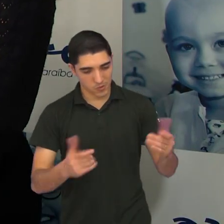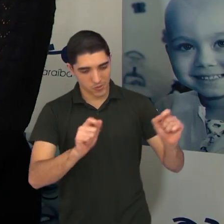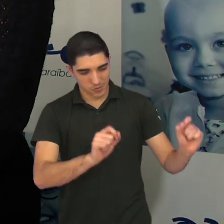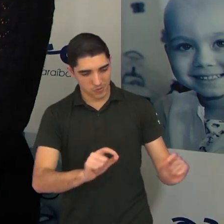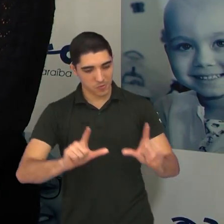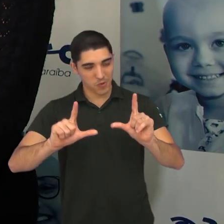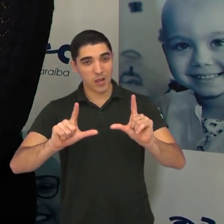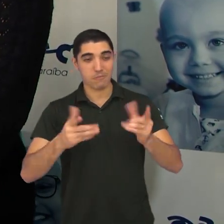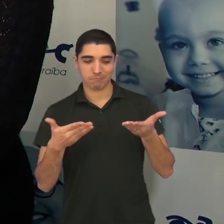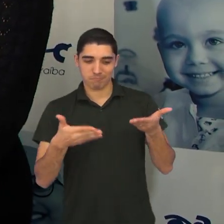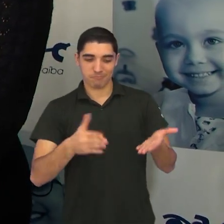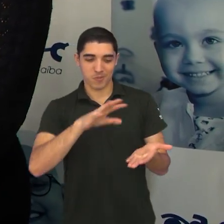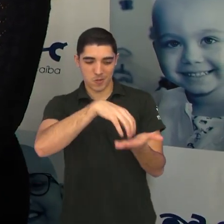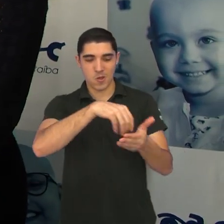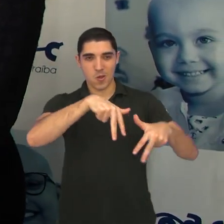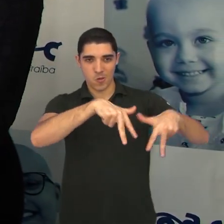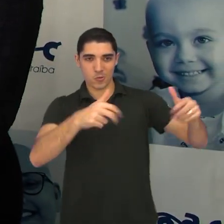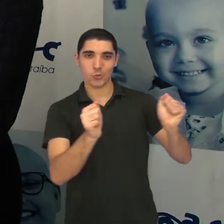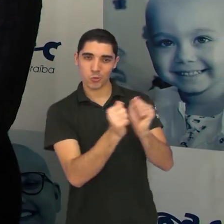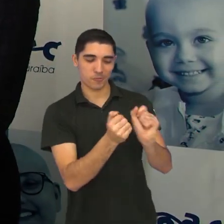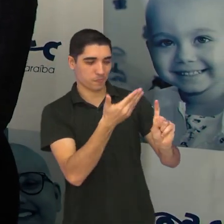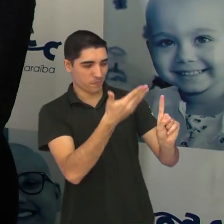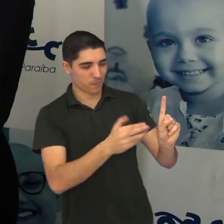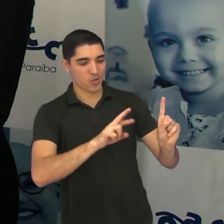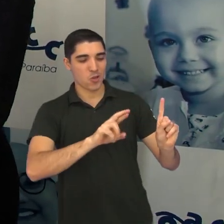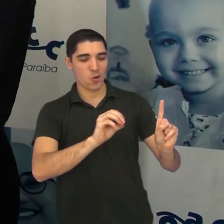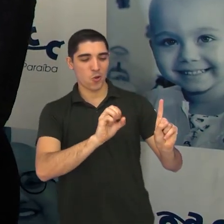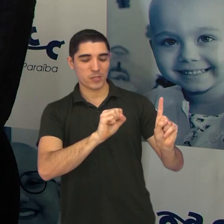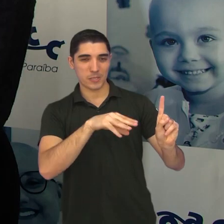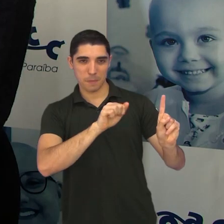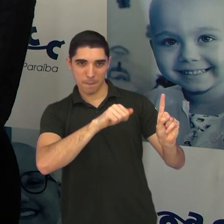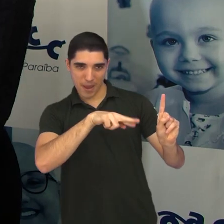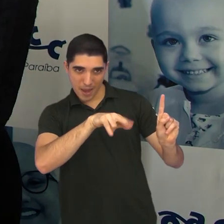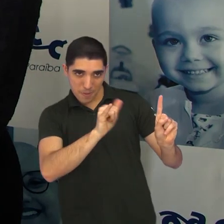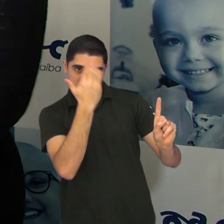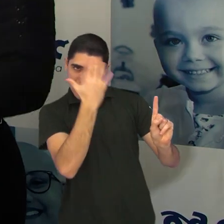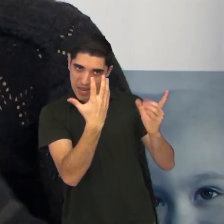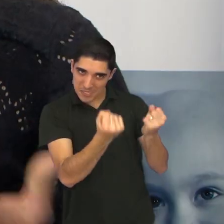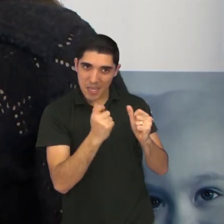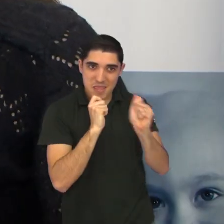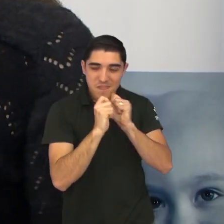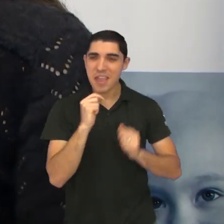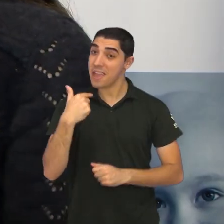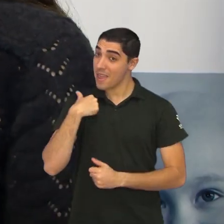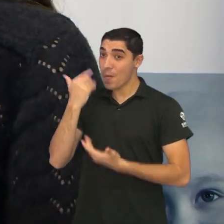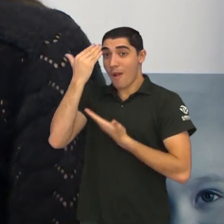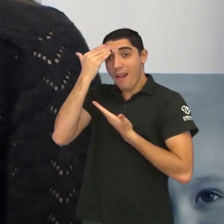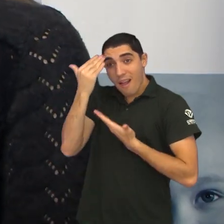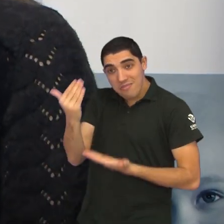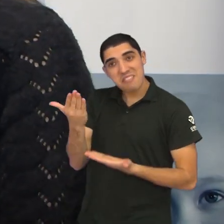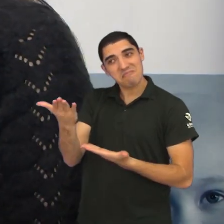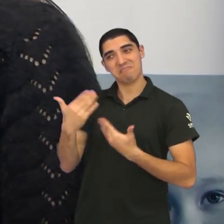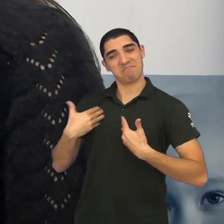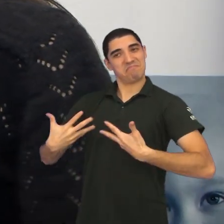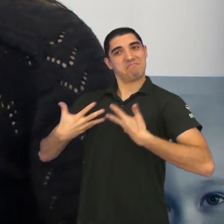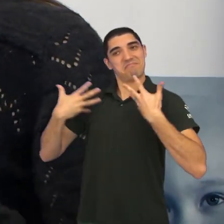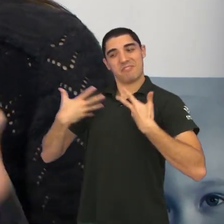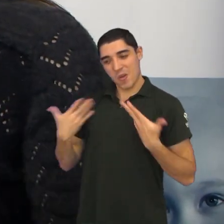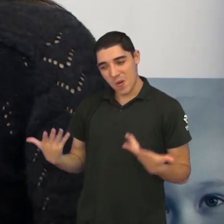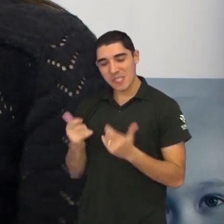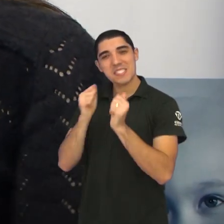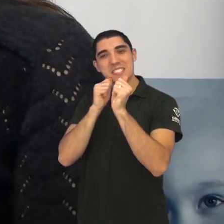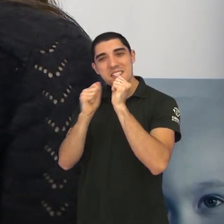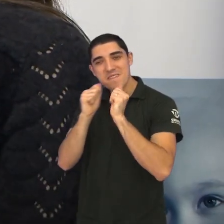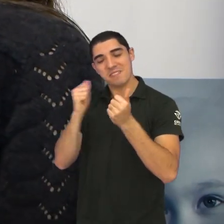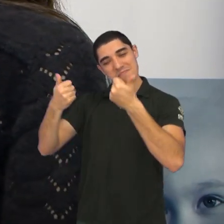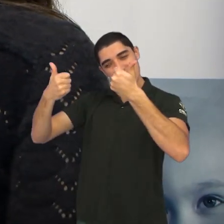Entrevistas de hoje está aqui no GAC com a Rosemary. Rosemary, obrigada, viu, por me receber aqui. Eu que agradeço, uma alegria, né, poder